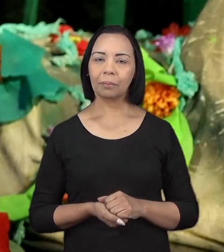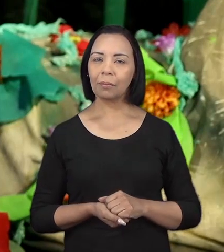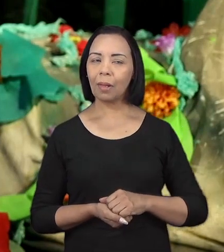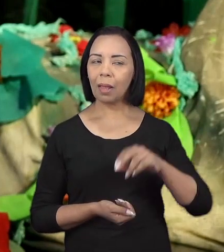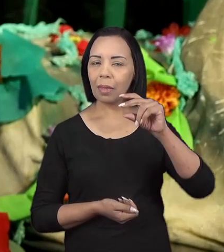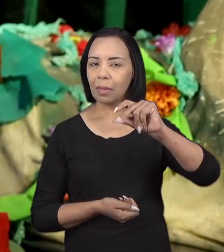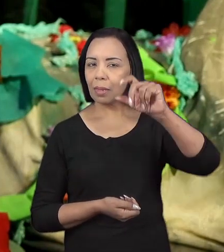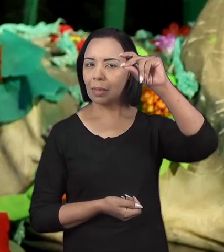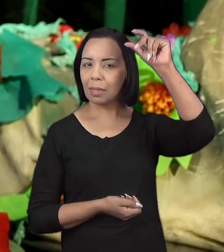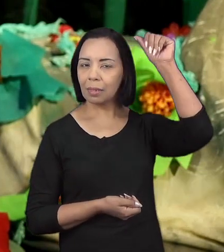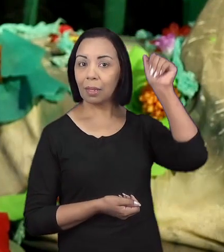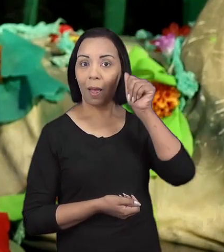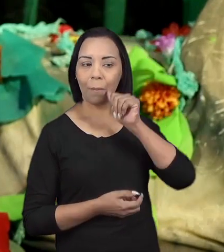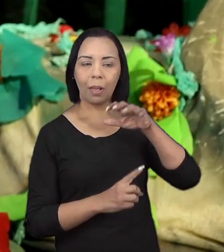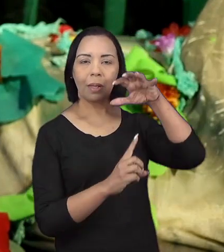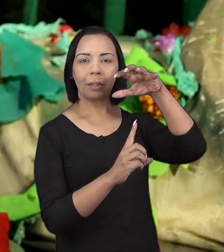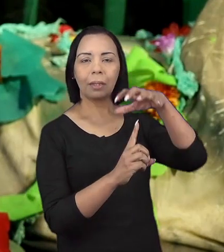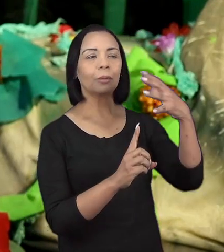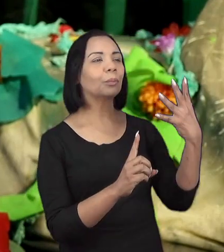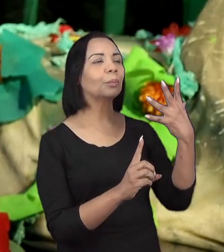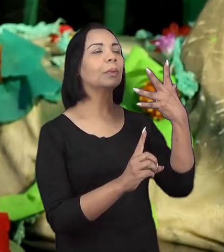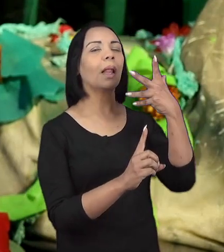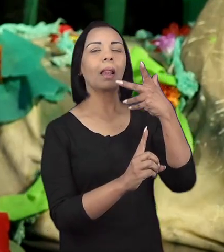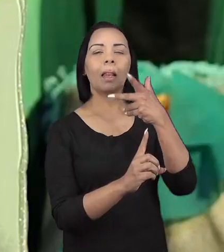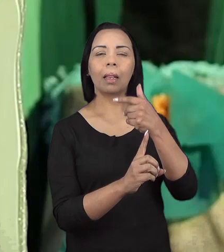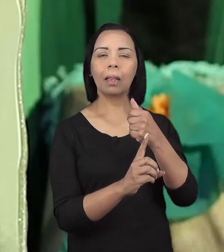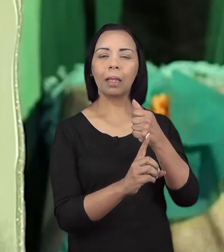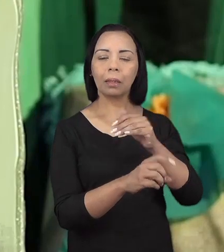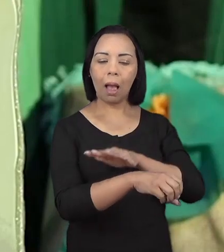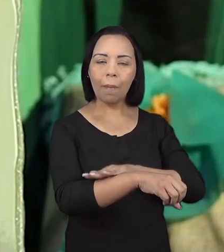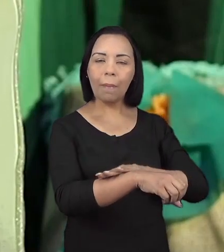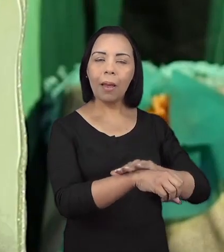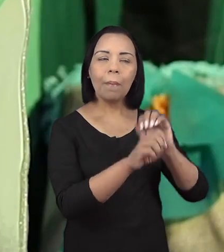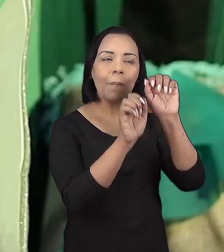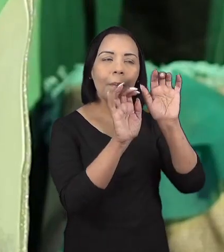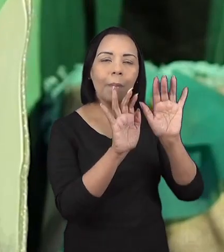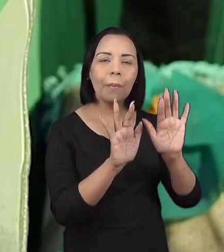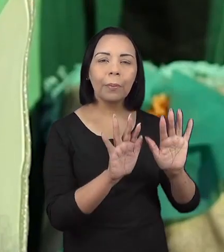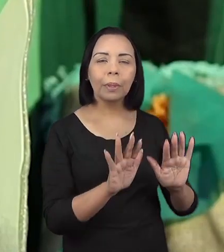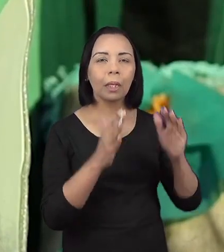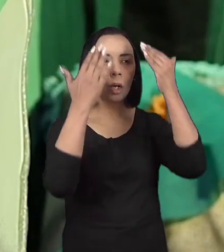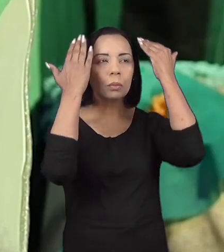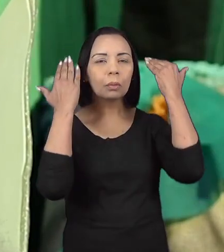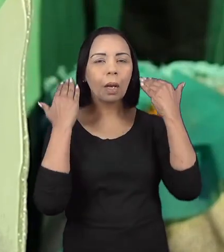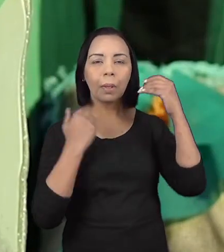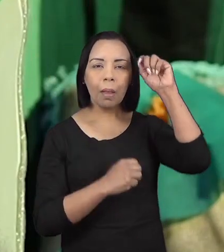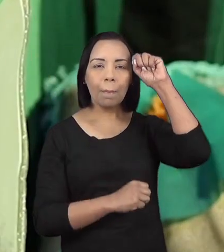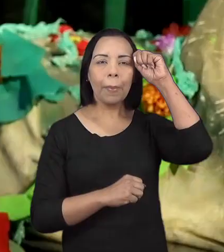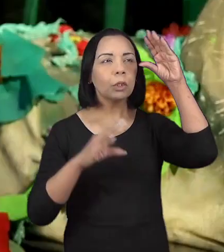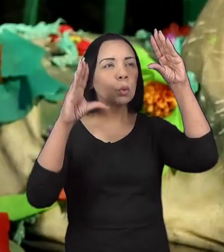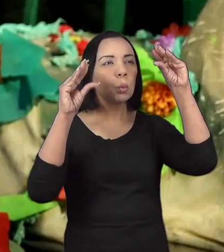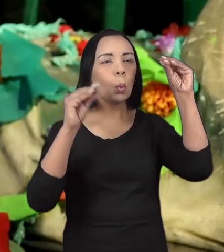Era uma vez uma princesa muito bela, que tinha pele branca como a neve e os cabelos escuros como